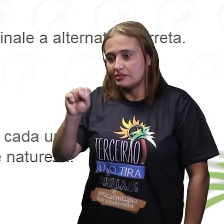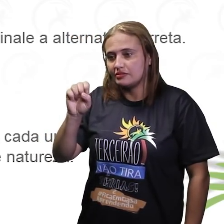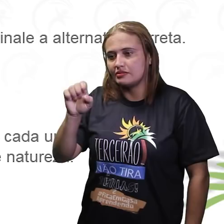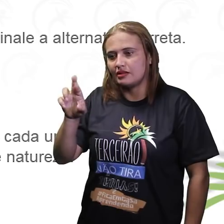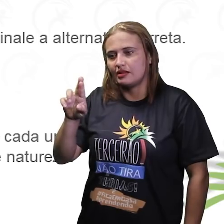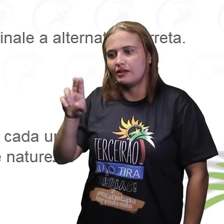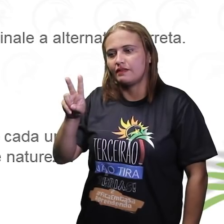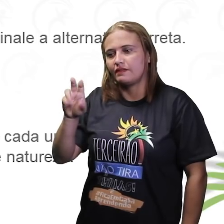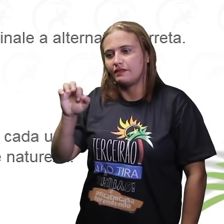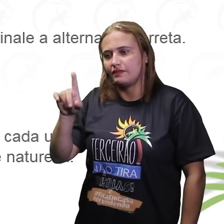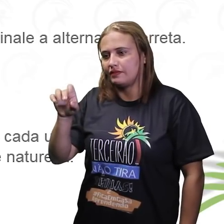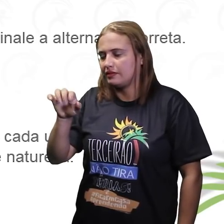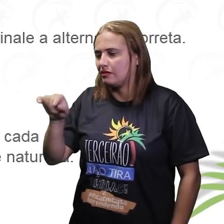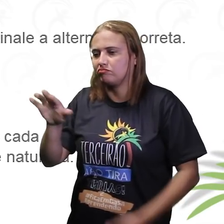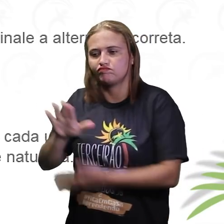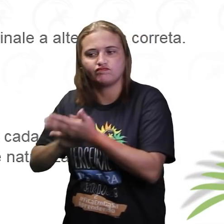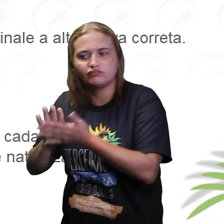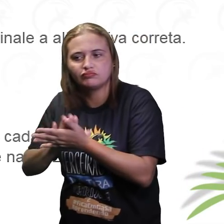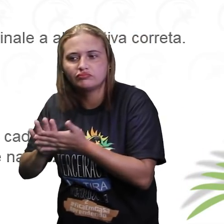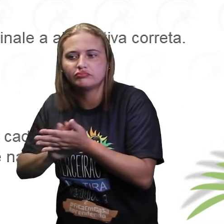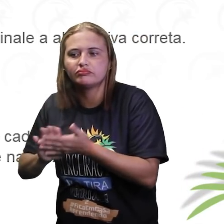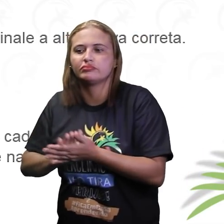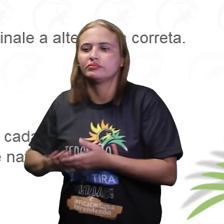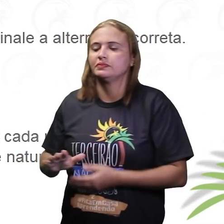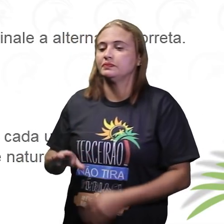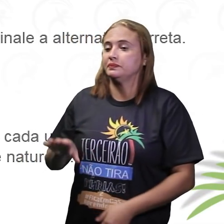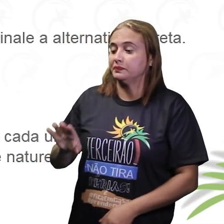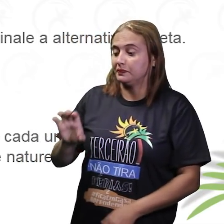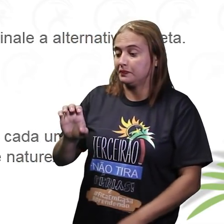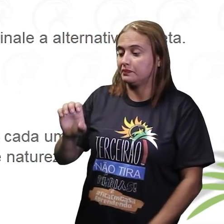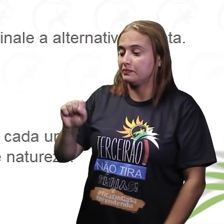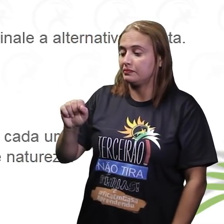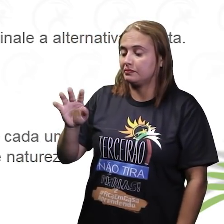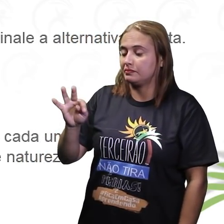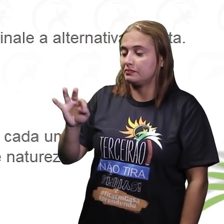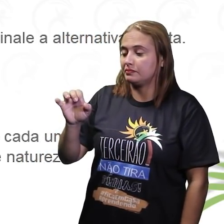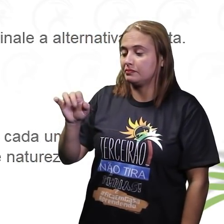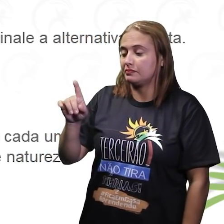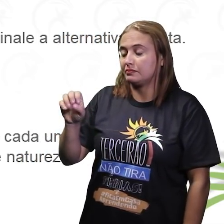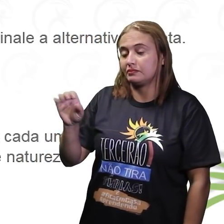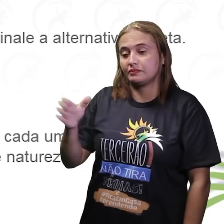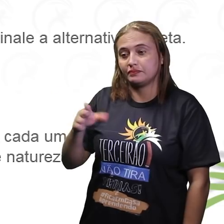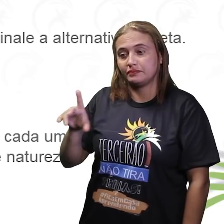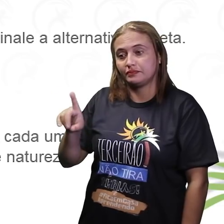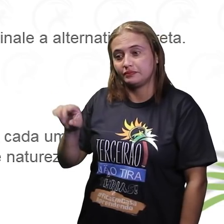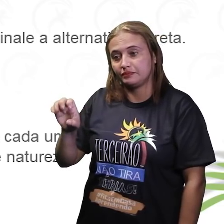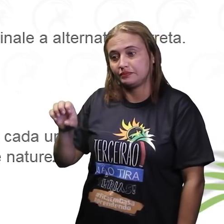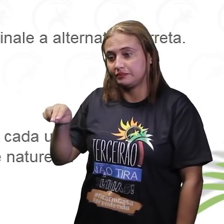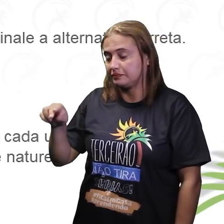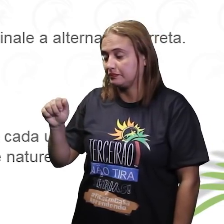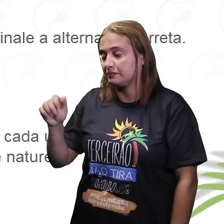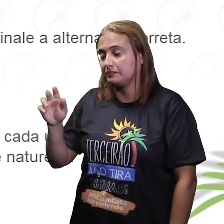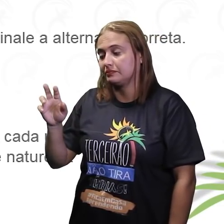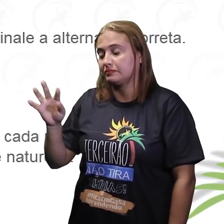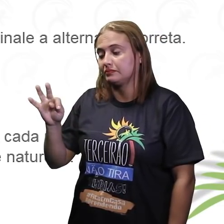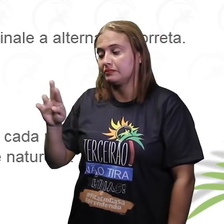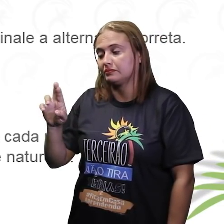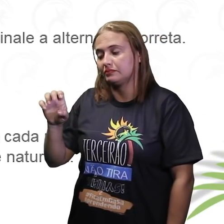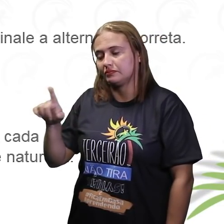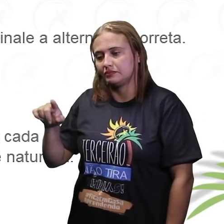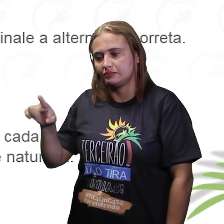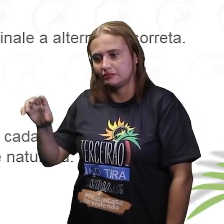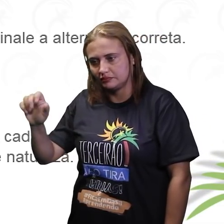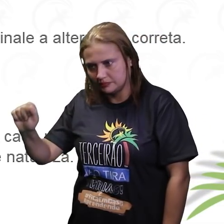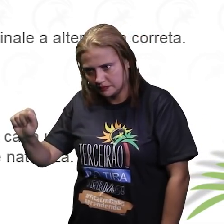uma boa opção. Será que depende? Vamos ver, vamos guardar a letra C. Letra D. O direito dos homens de todas as coisas independe da